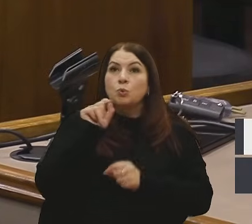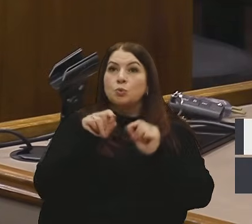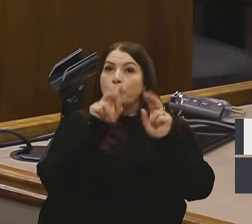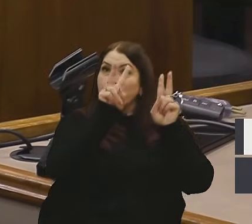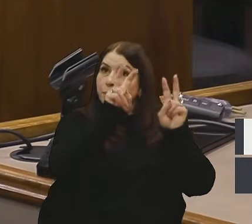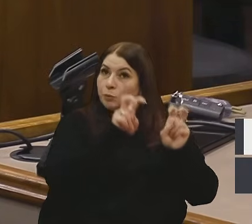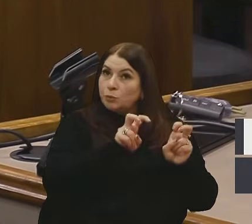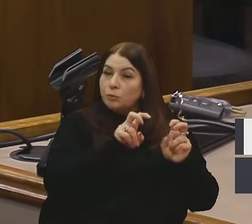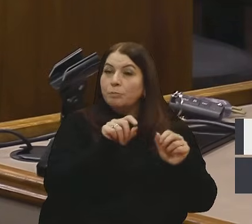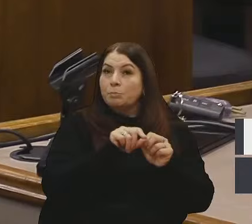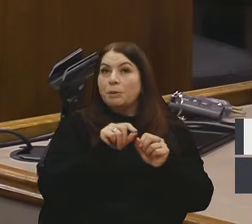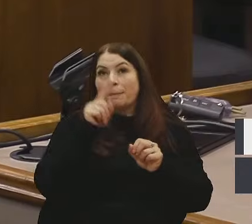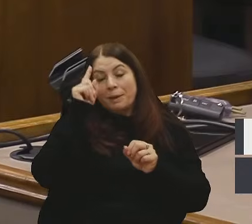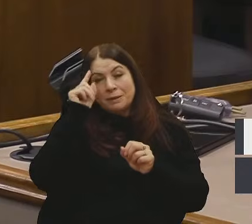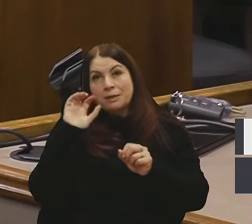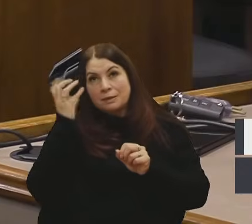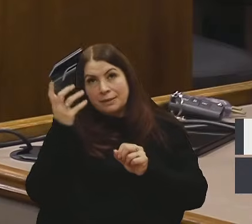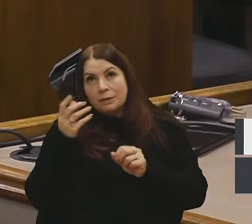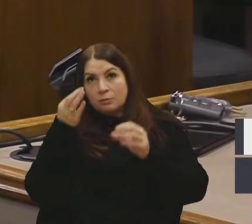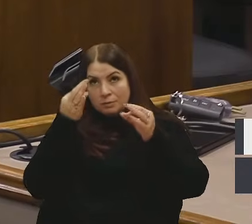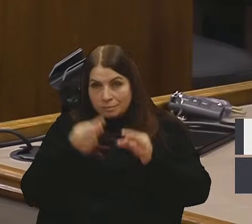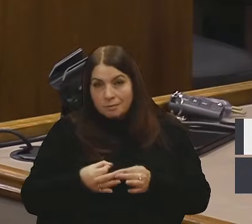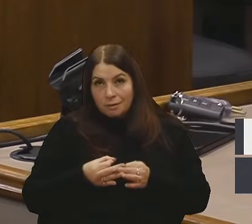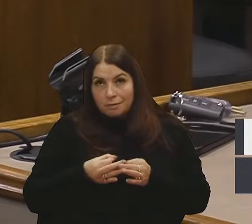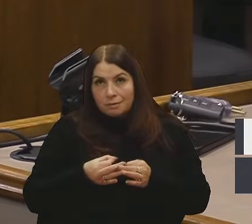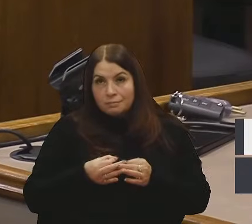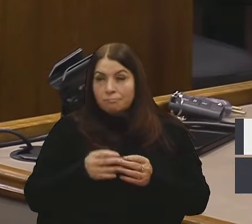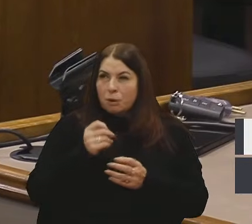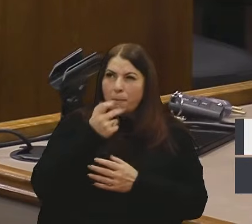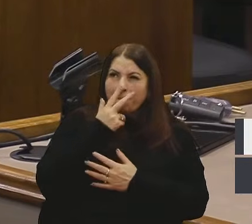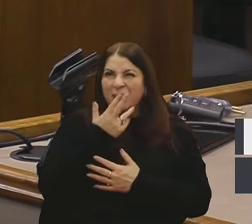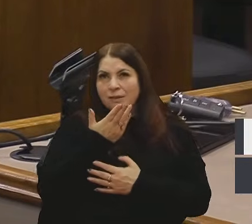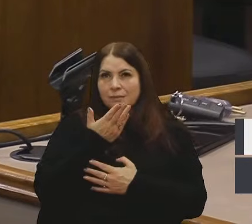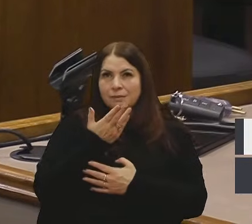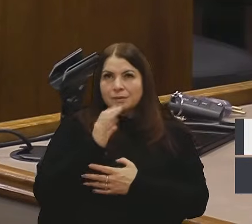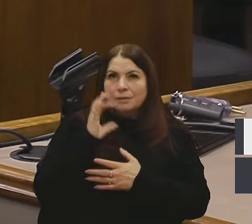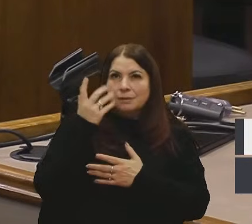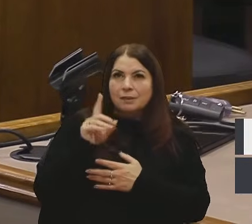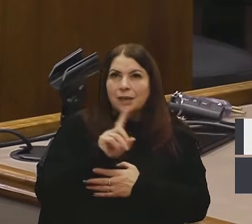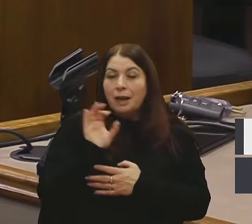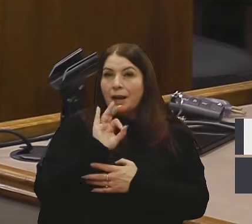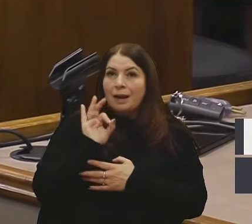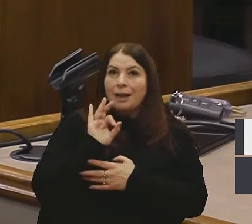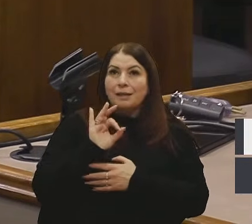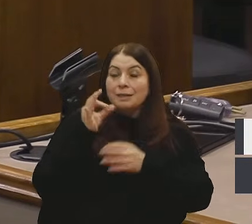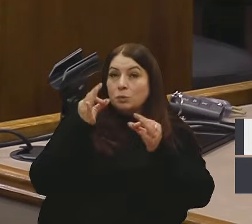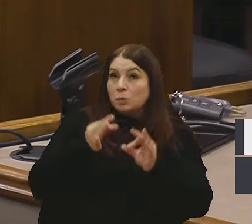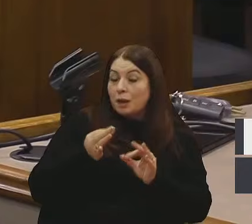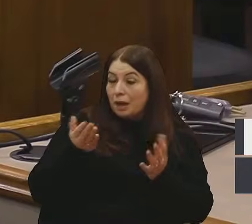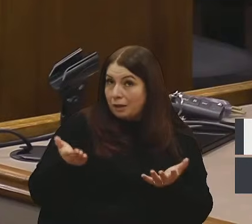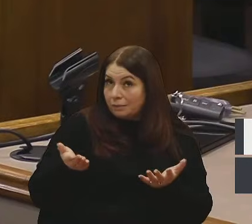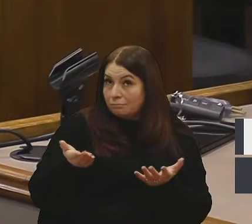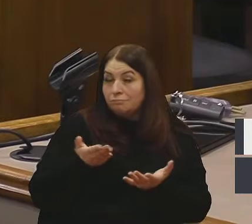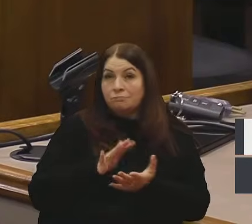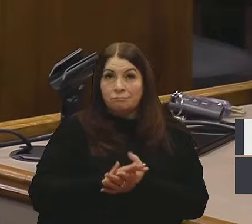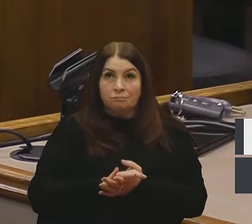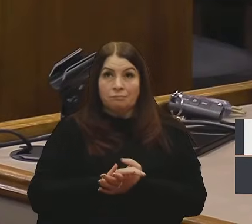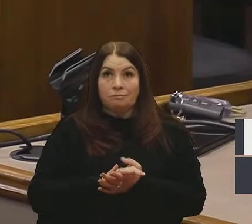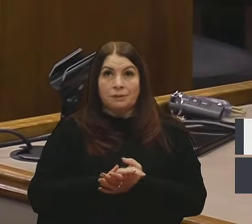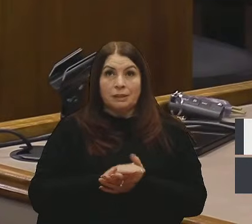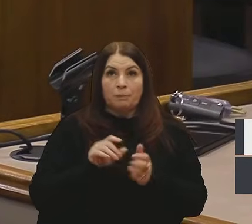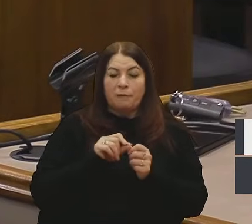para tomar decisões assertivas, que me parece que as decisões nada são assertivas, são para